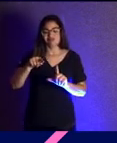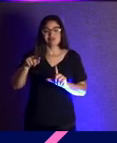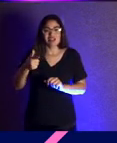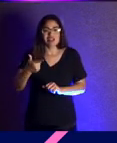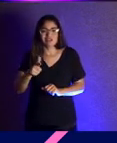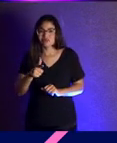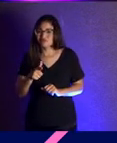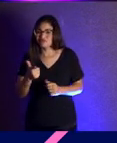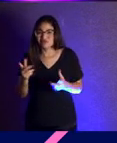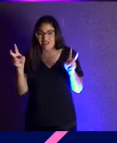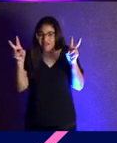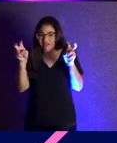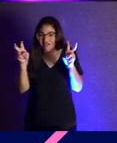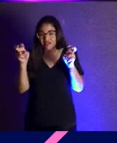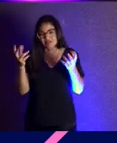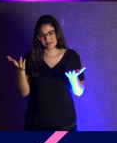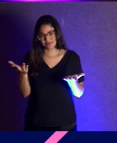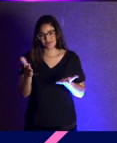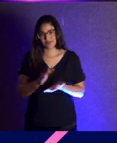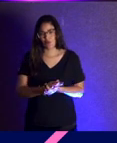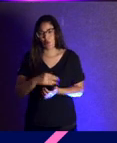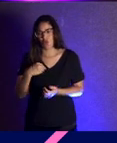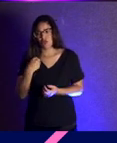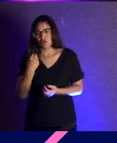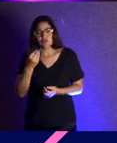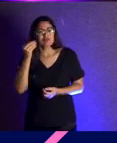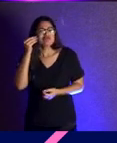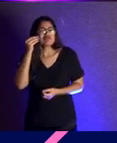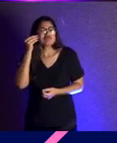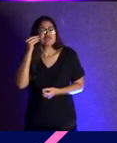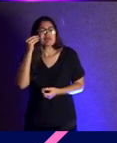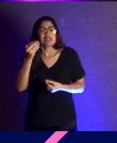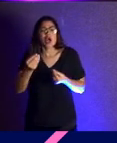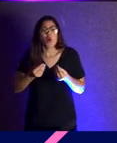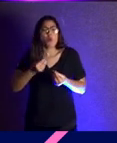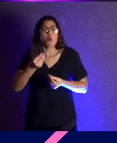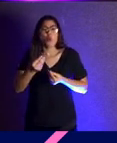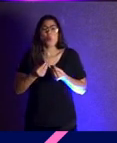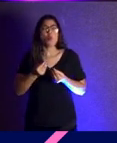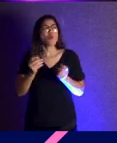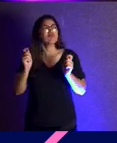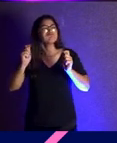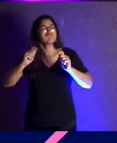isso. Então, a gente foi tentar buscar o que é possível